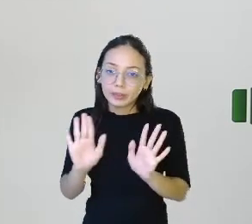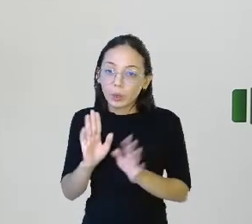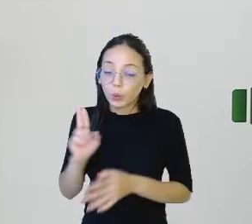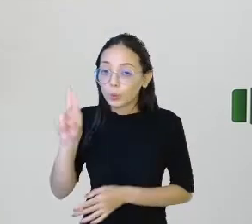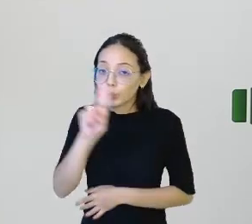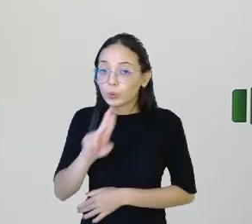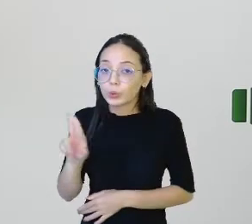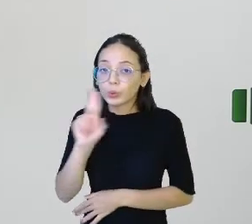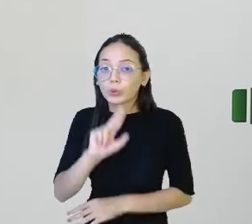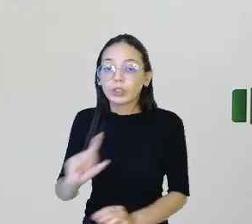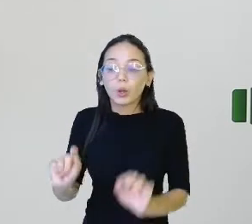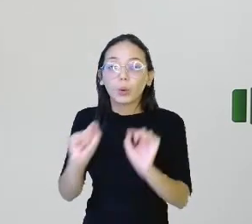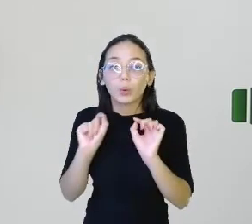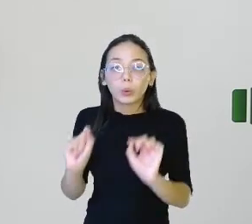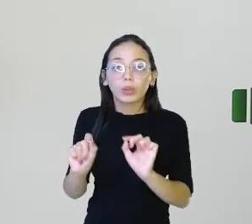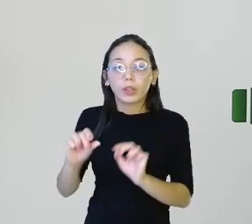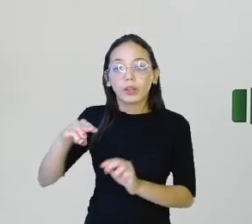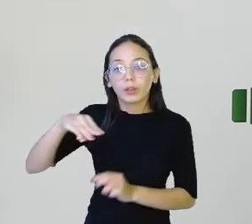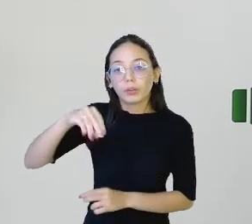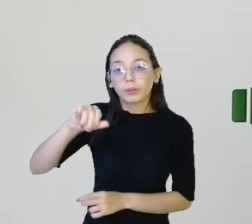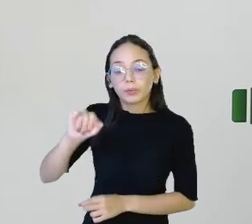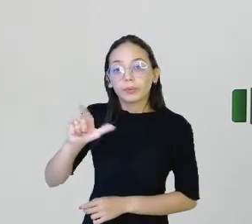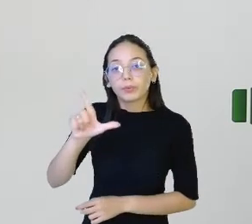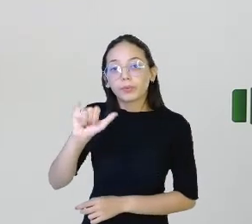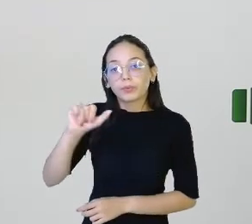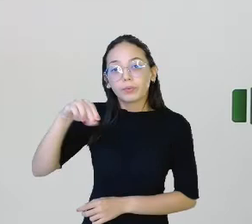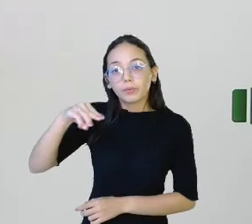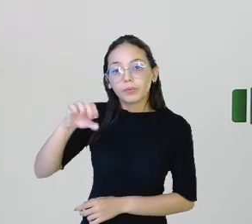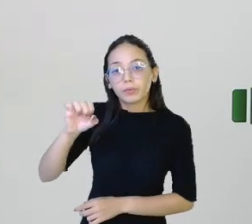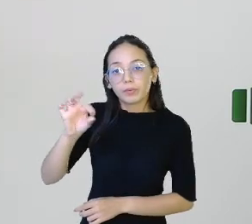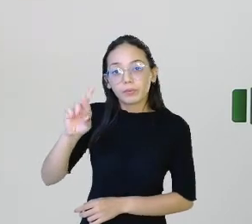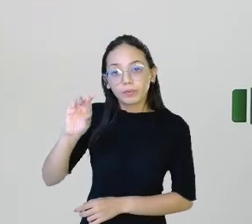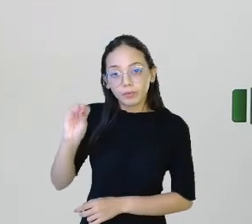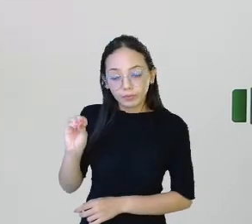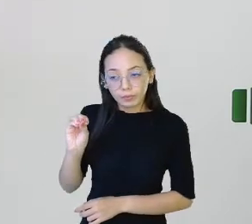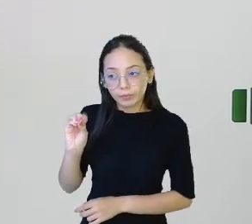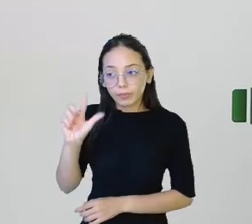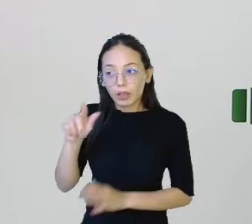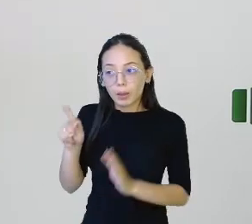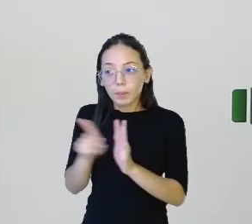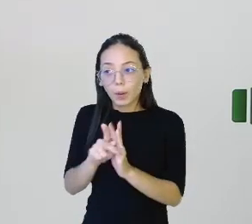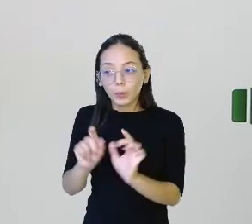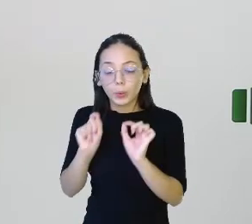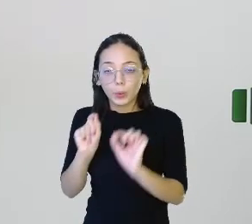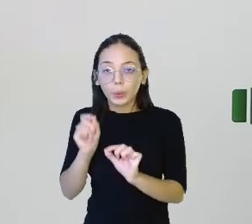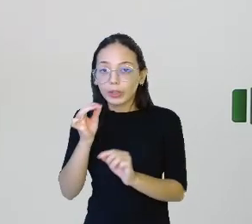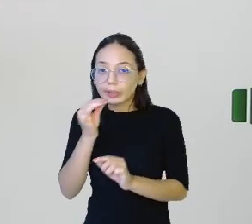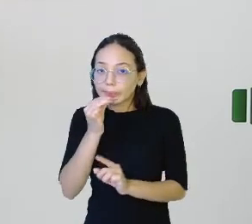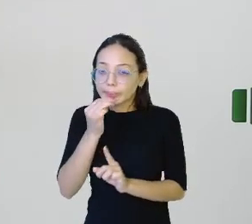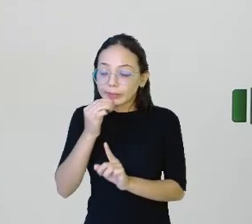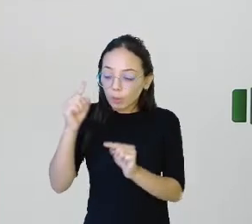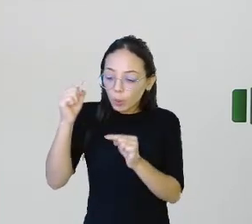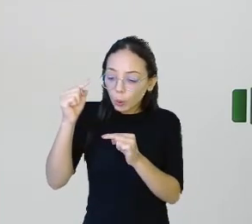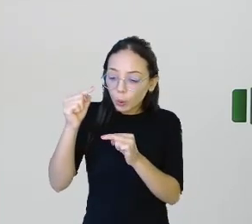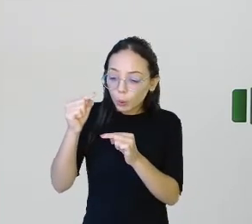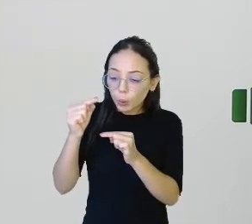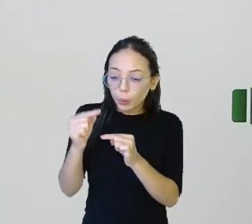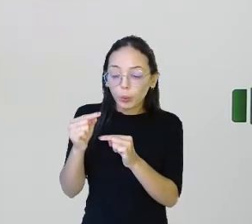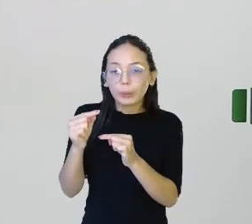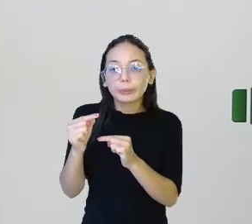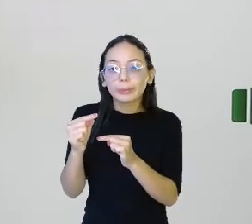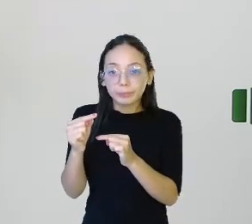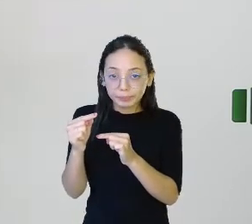gente utilizaria os milímetros, que são esses traços menores, certo?